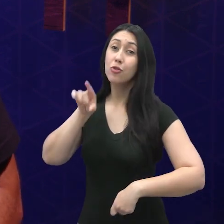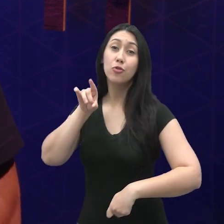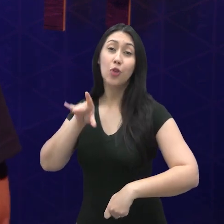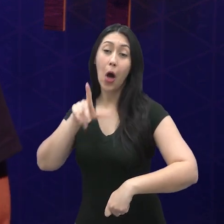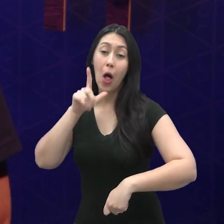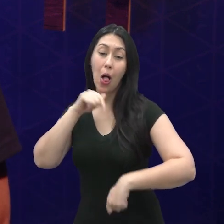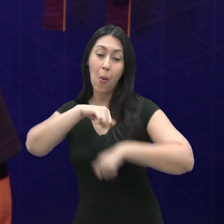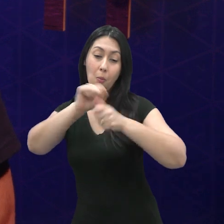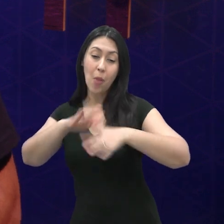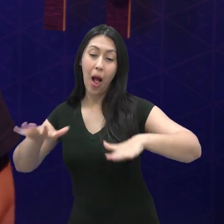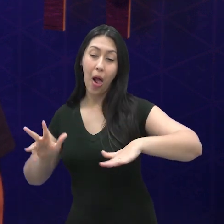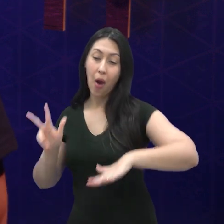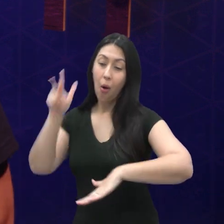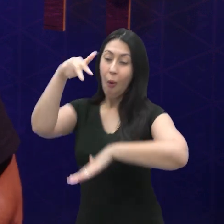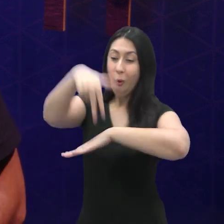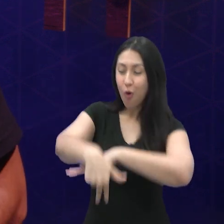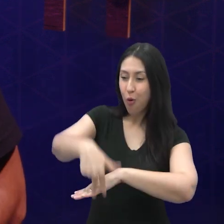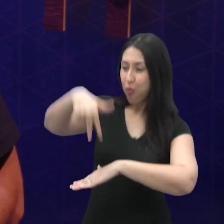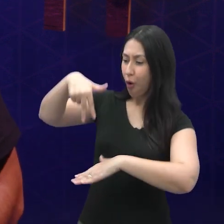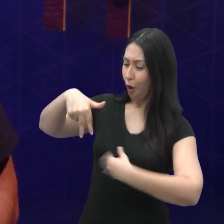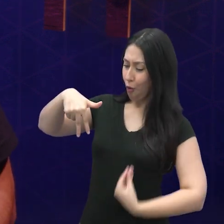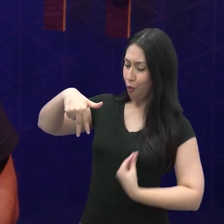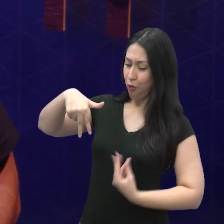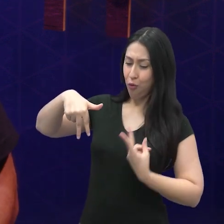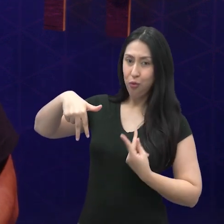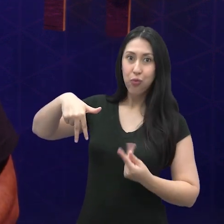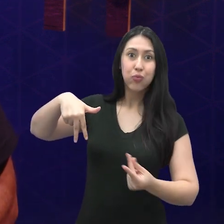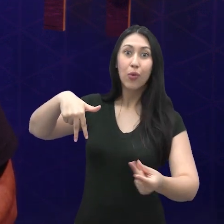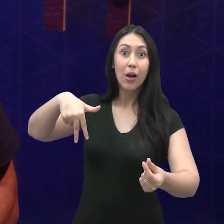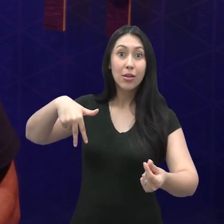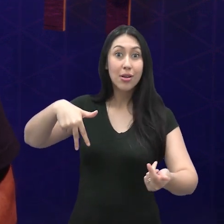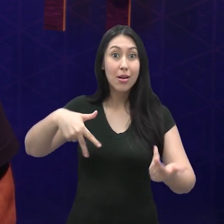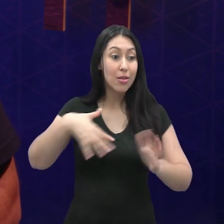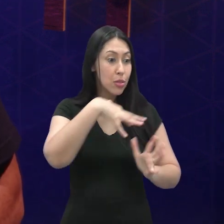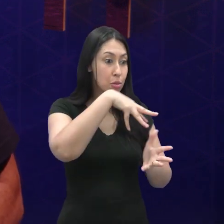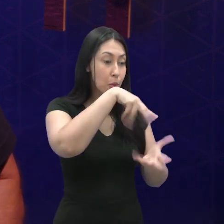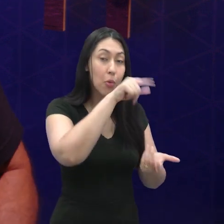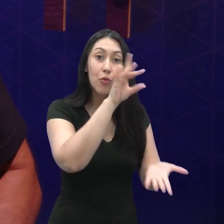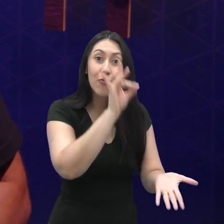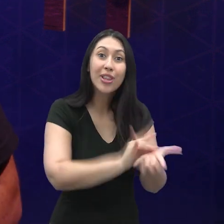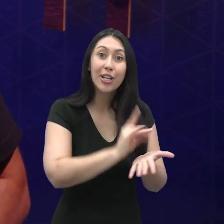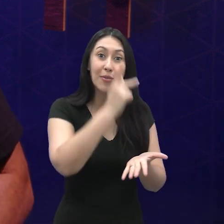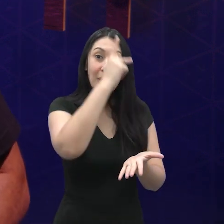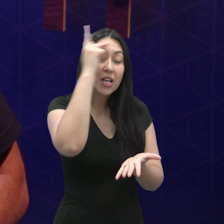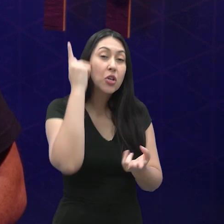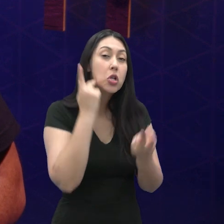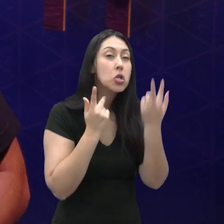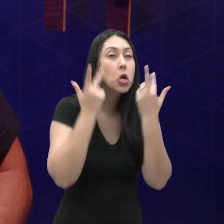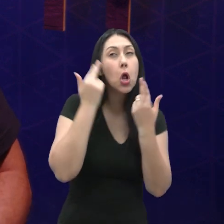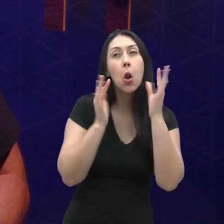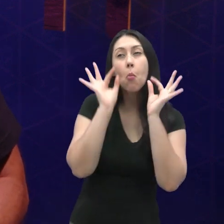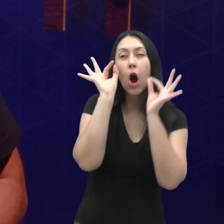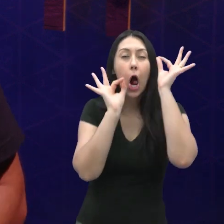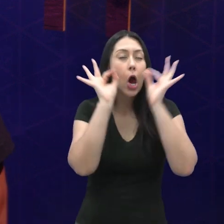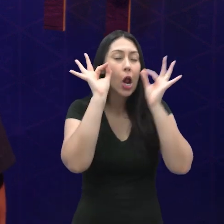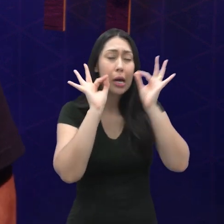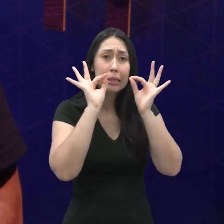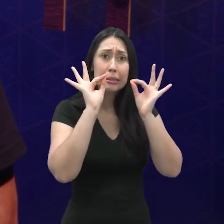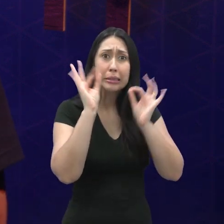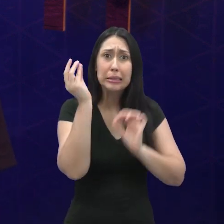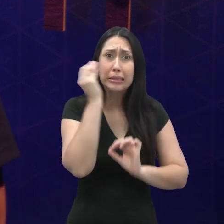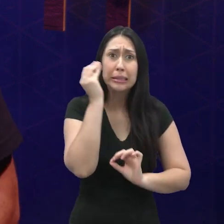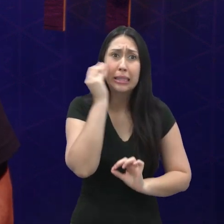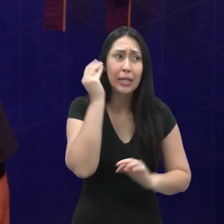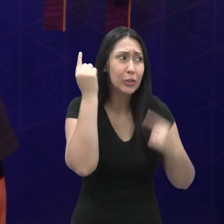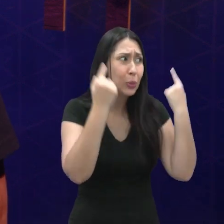da juventude para ser imortal, no mundo real, pessoas fazem cirurgias plásticas e experiências